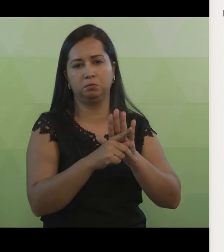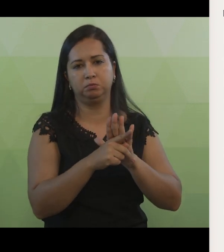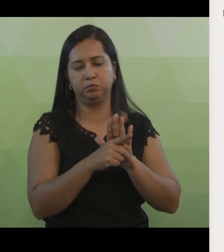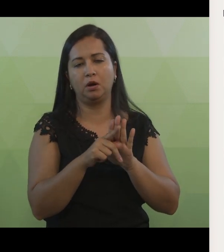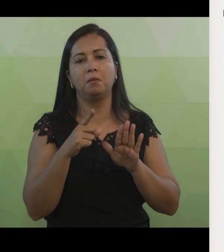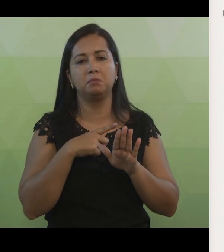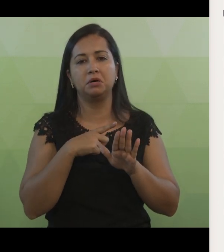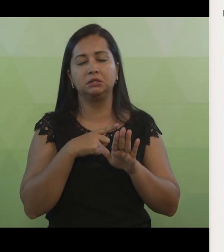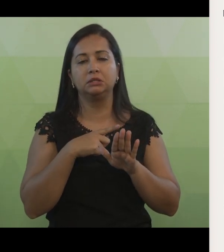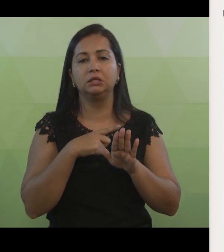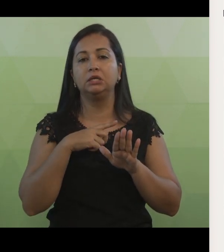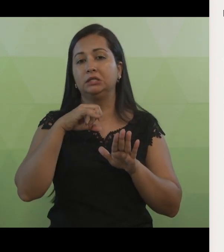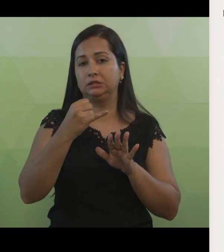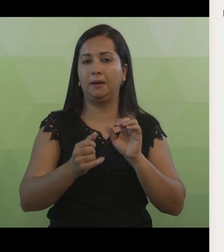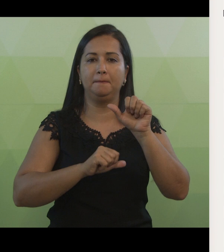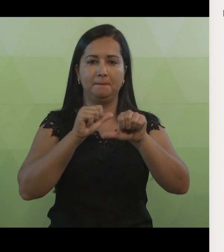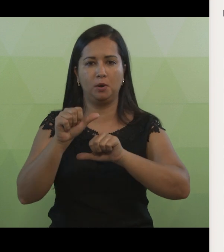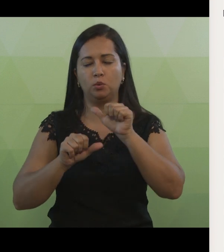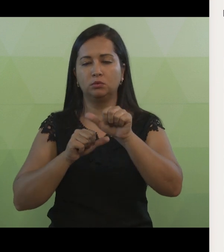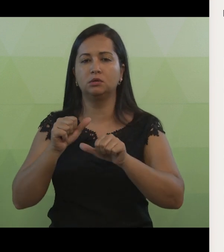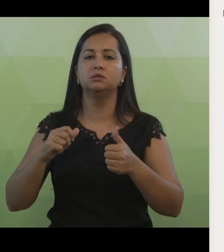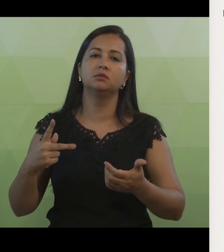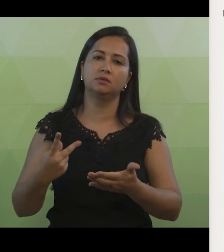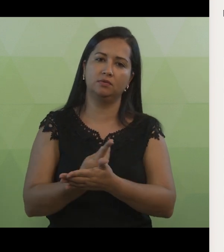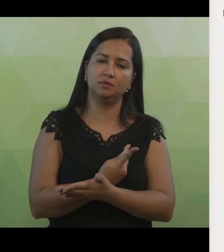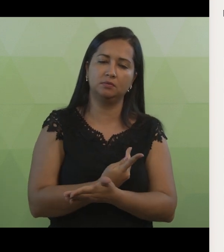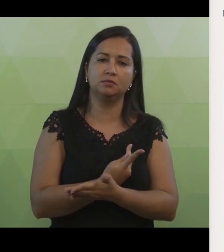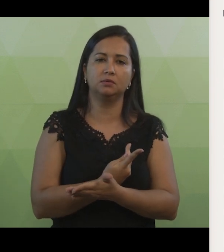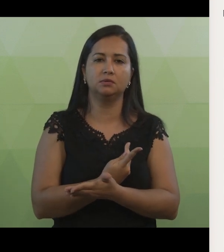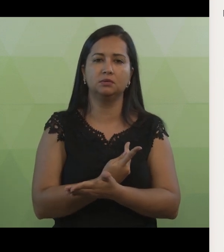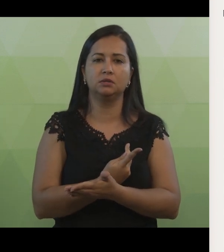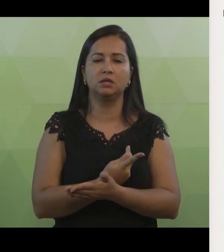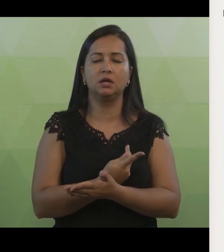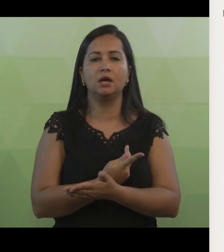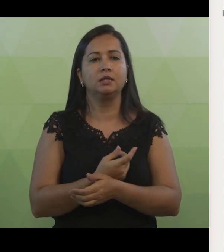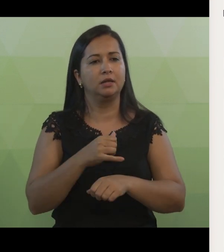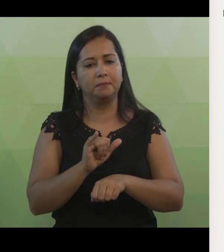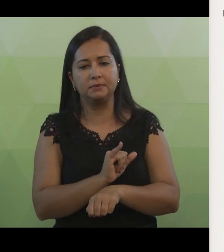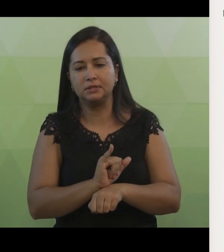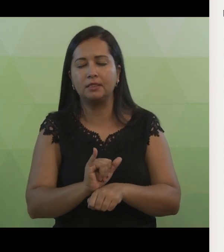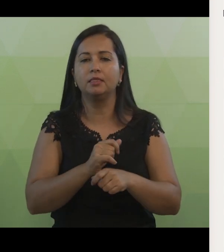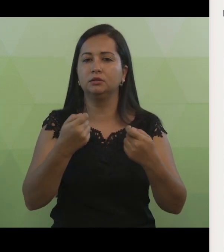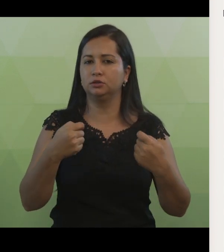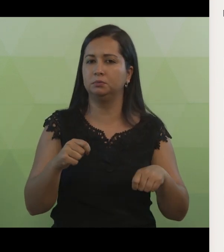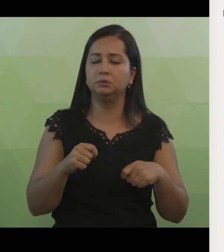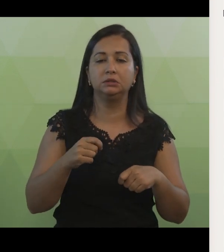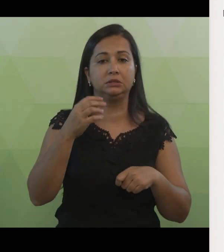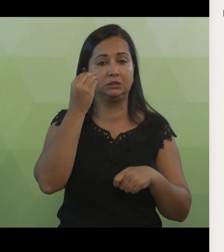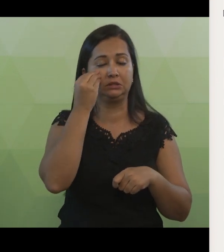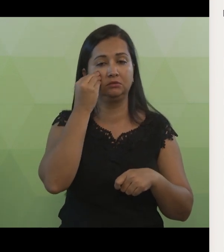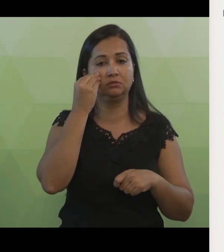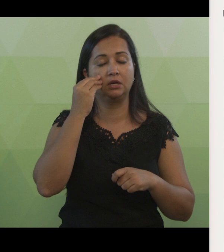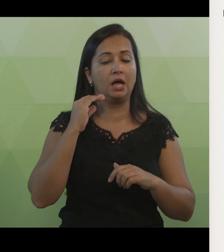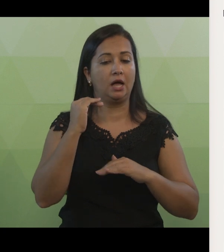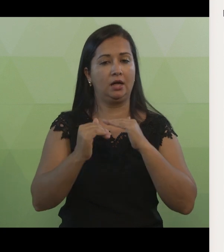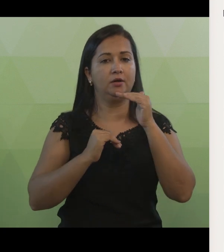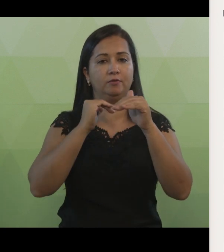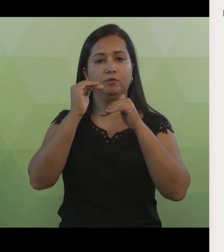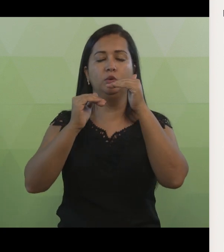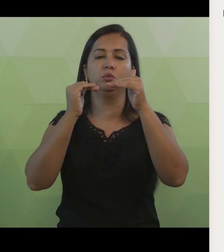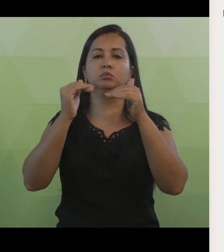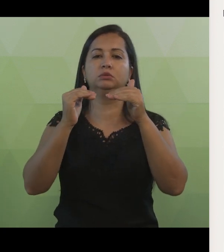de mudanças ocorridas nos negócios a partir de mudanças estratégicas empresariais, evoluções